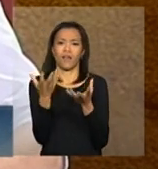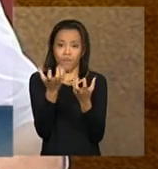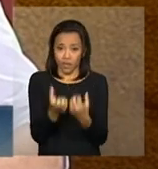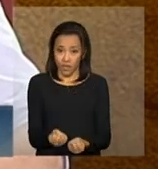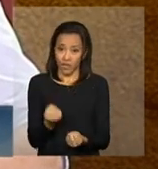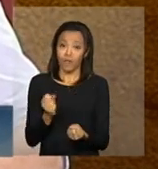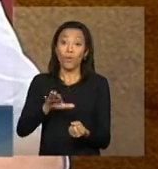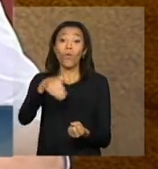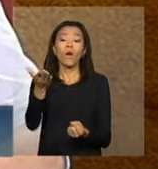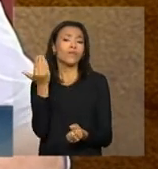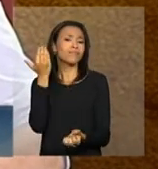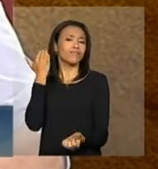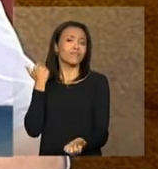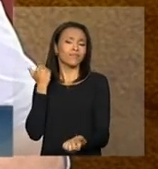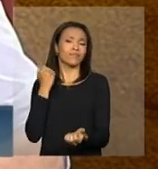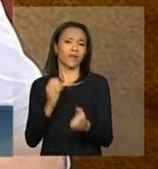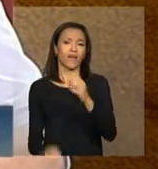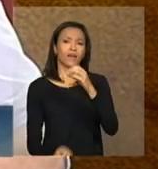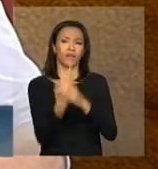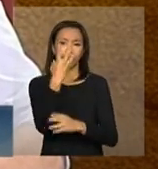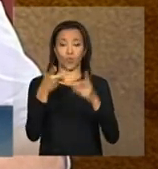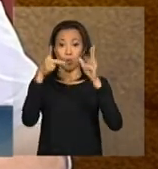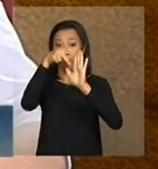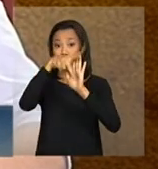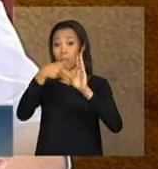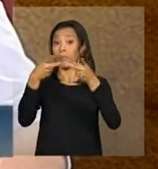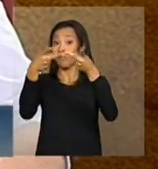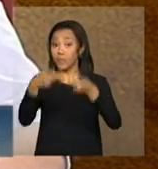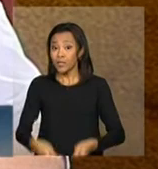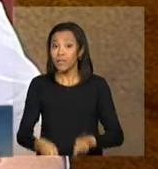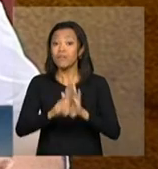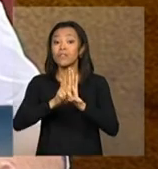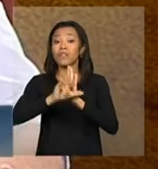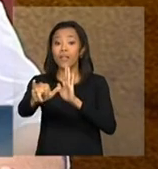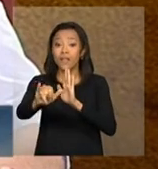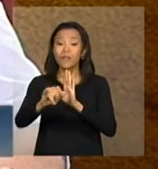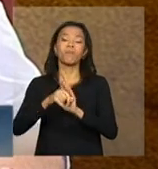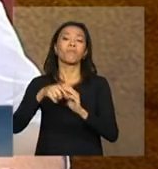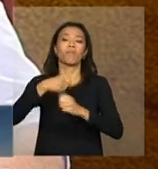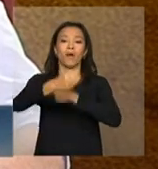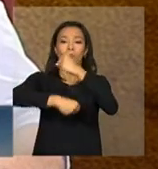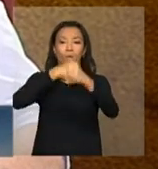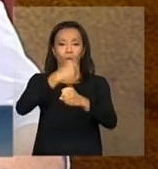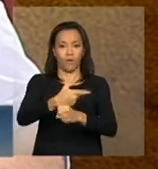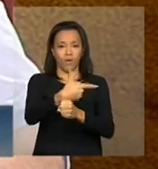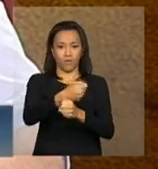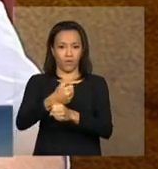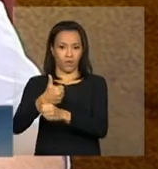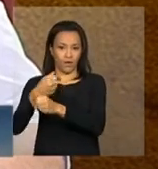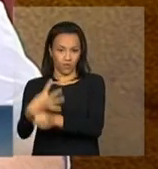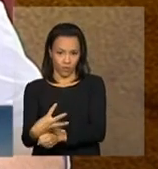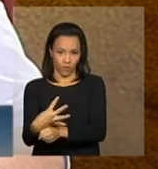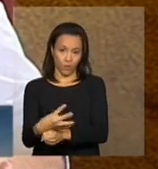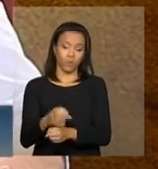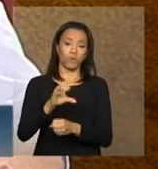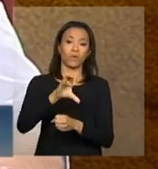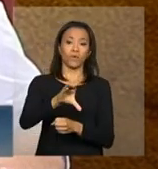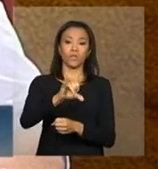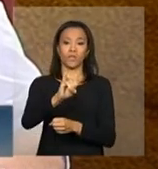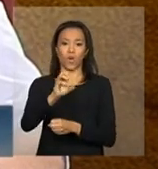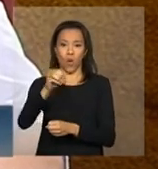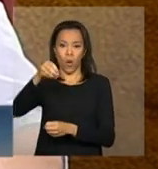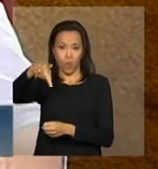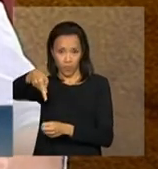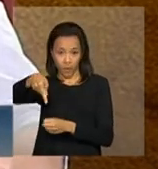da elaboração do projeto de lei de diretrizes orçamentárias para 2014. O CIOP foi